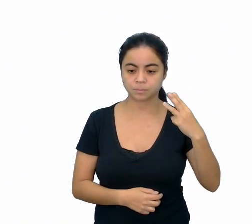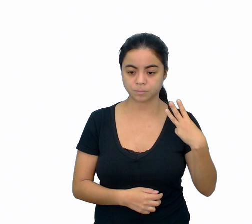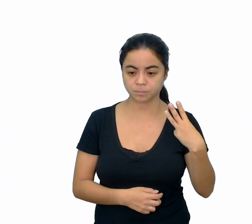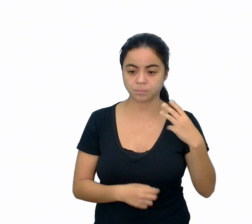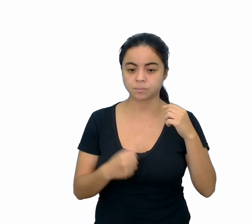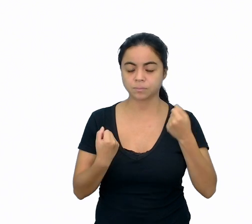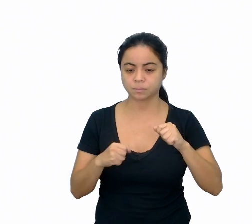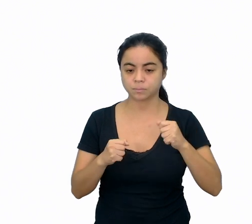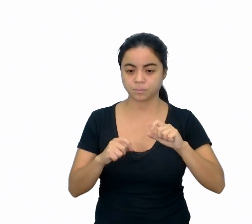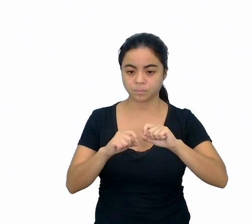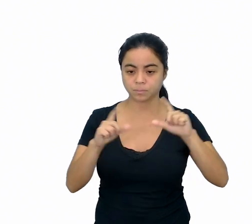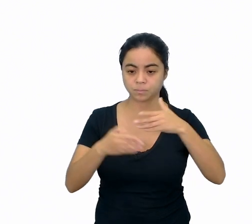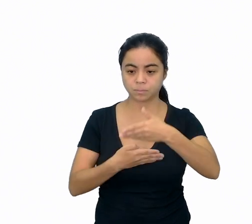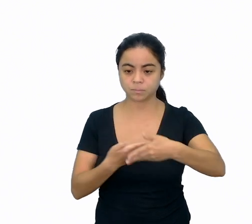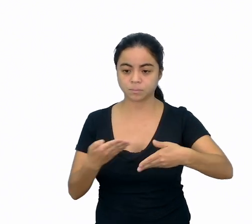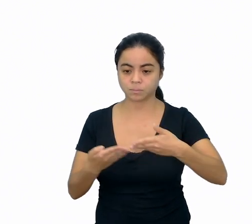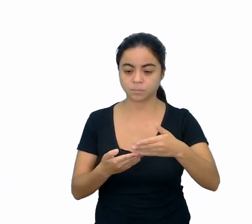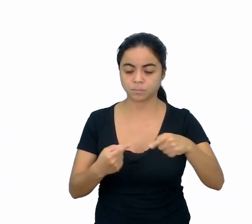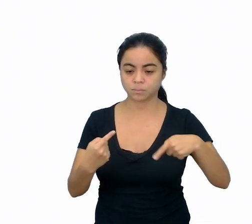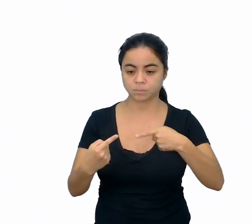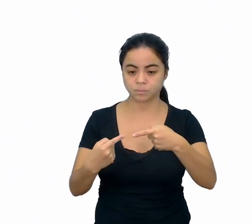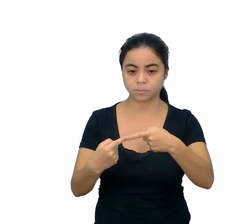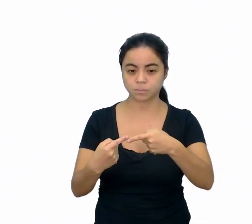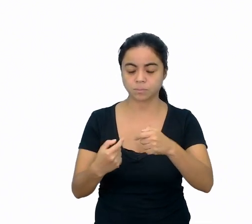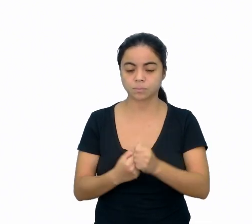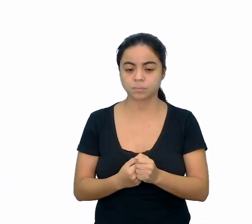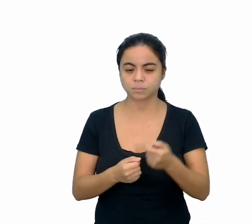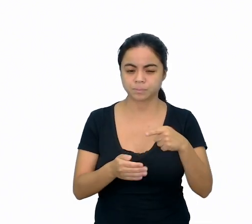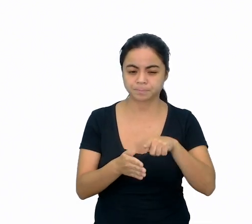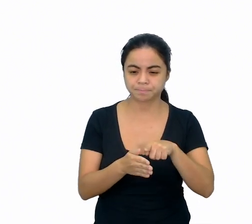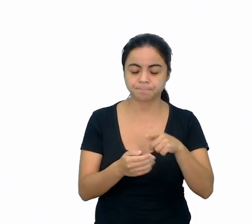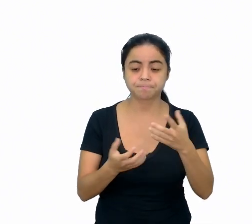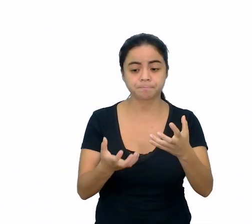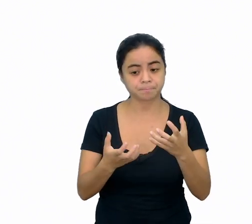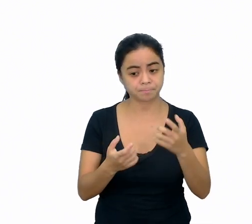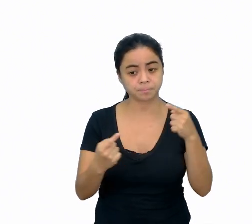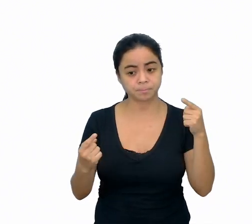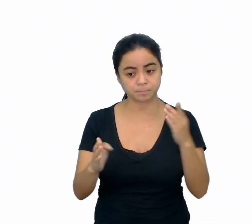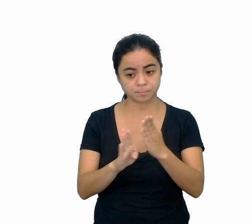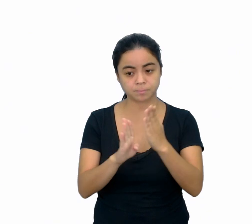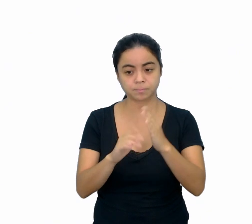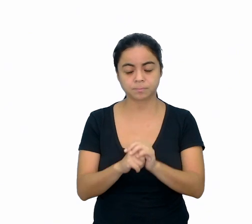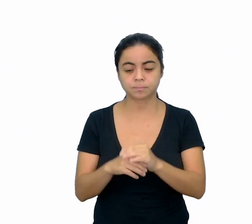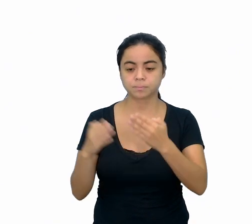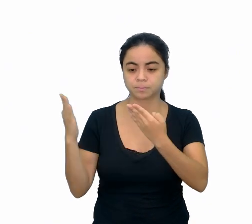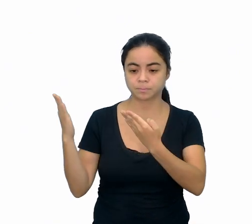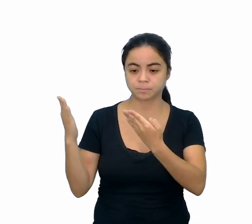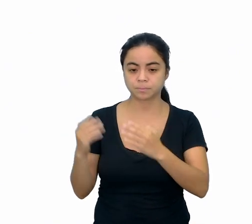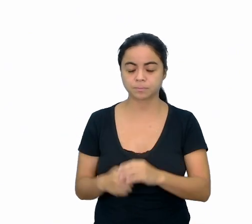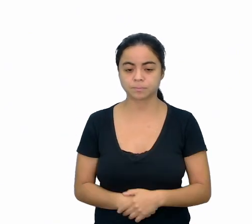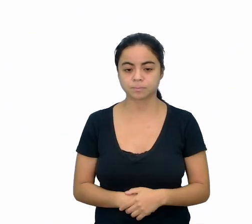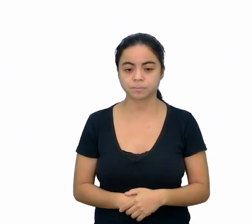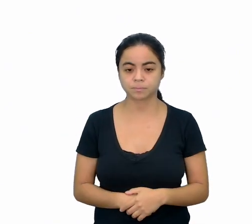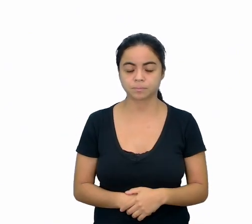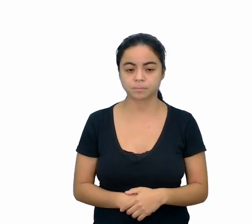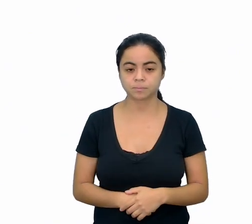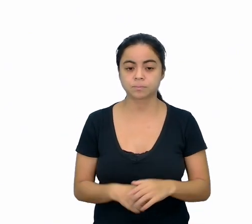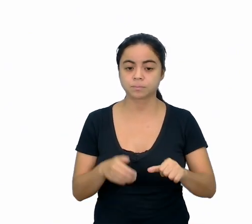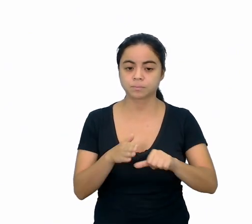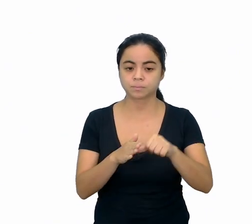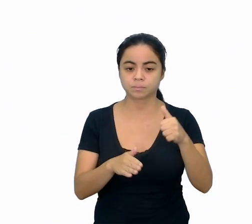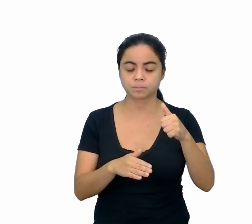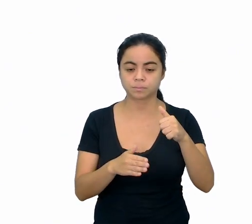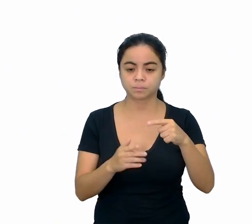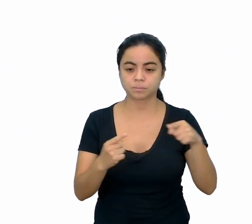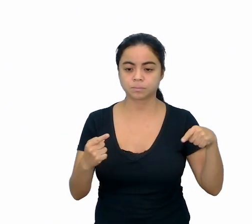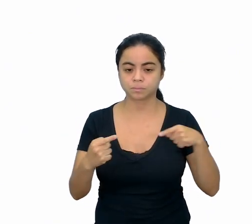precisamos compartilhar esses objetivos que buscamos atingir. Então, vamos conhecê-los. O nosso primeiro objetivo